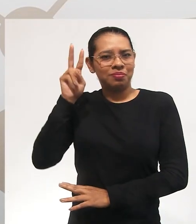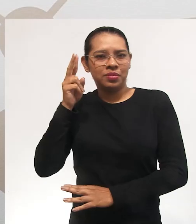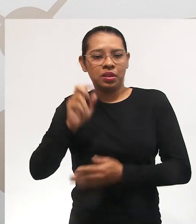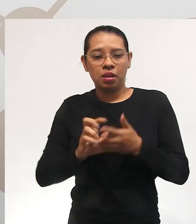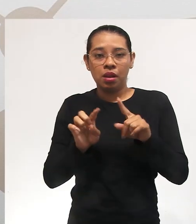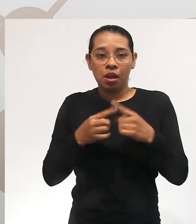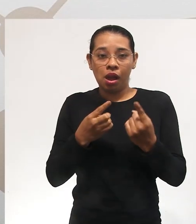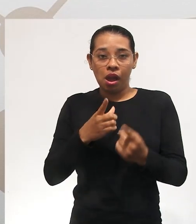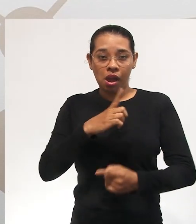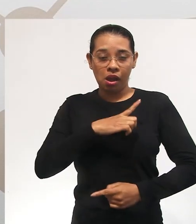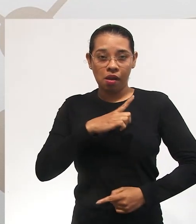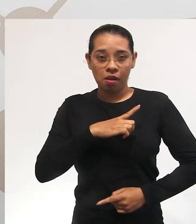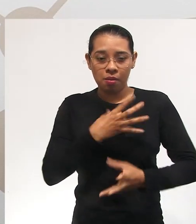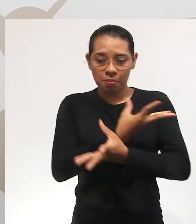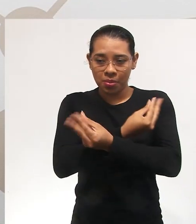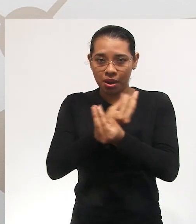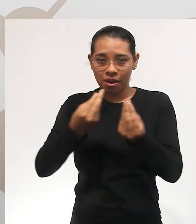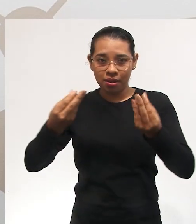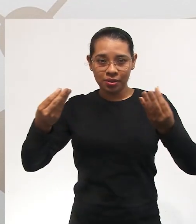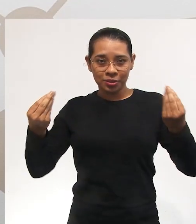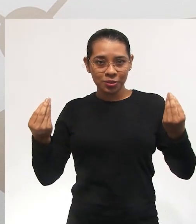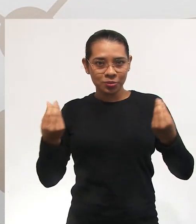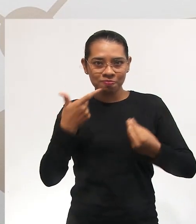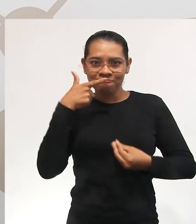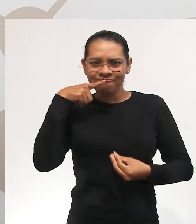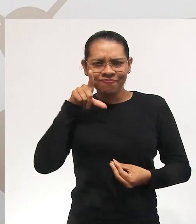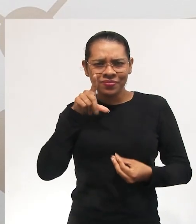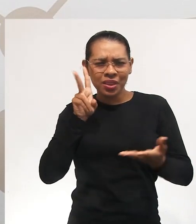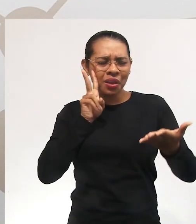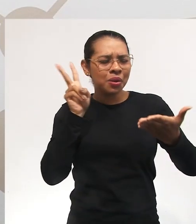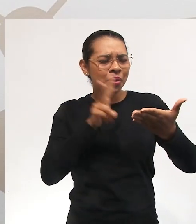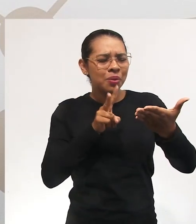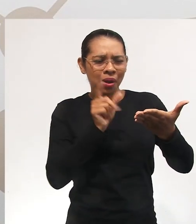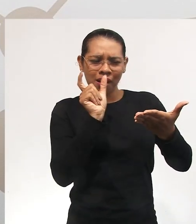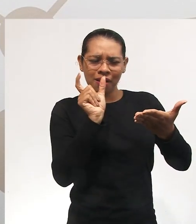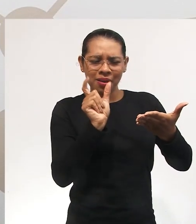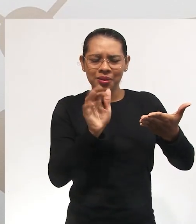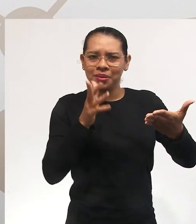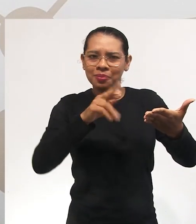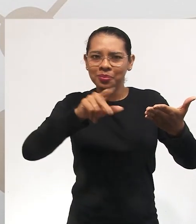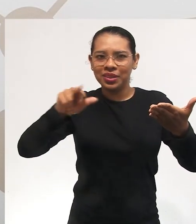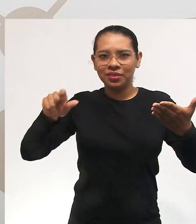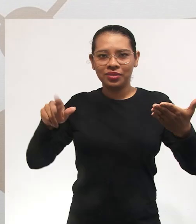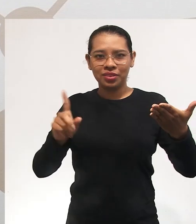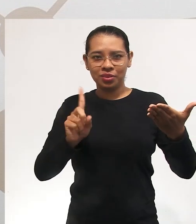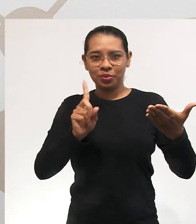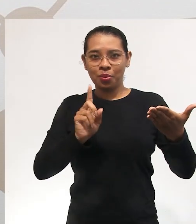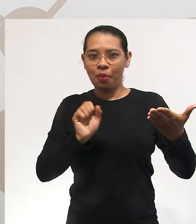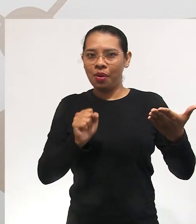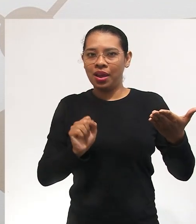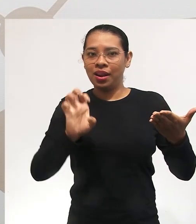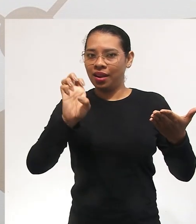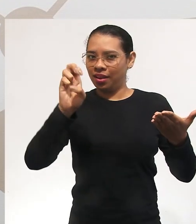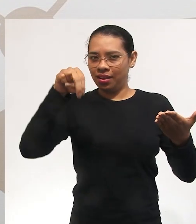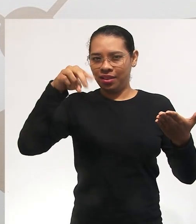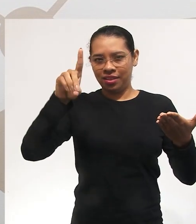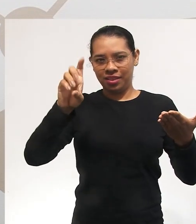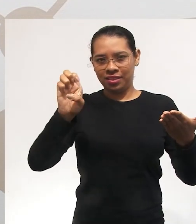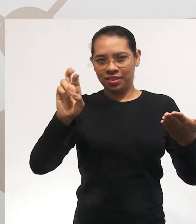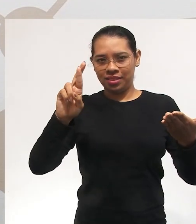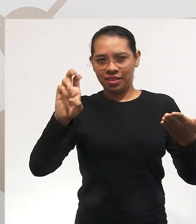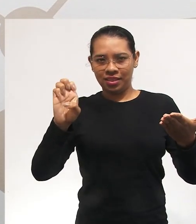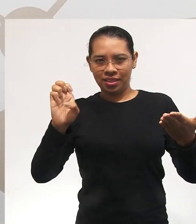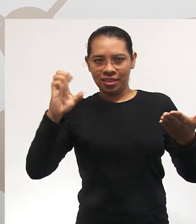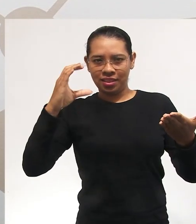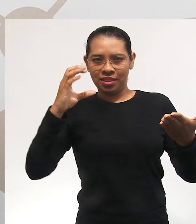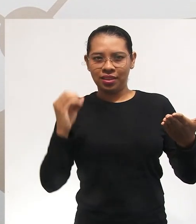formulários, muitas pessoas não conseguiam preencher o formulário, porque ela olhava aquela palavra e dizia assim, mas do que fala essa palavra? Ela é